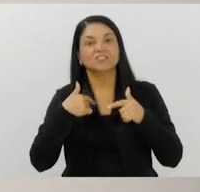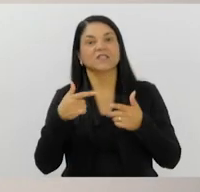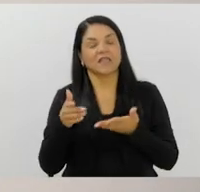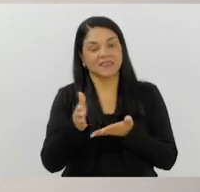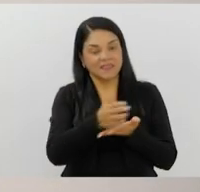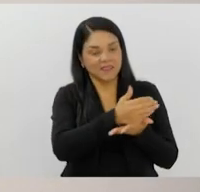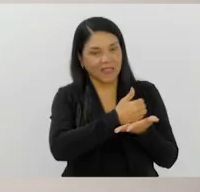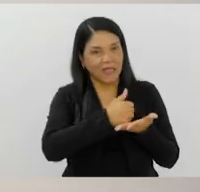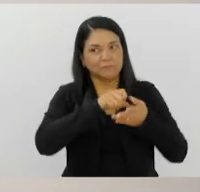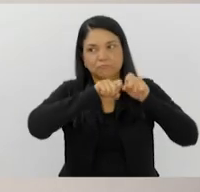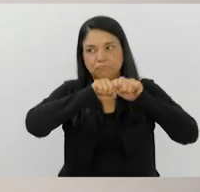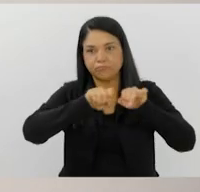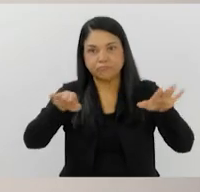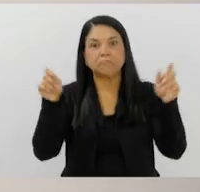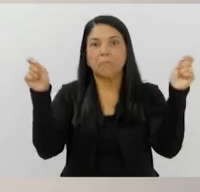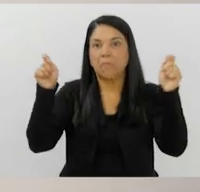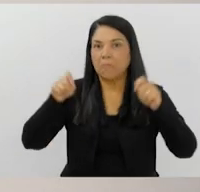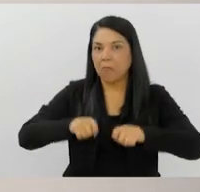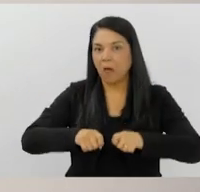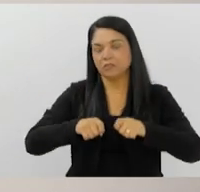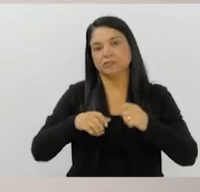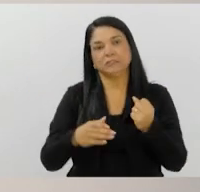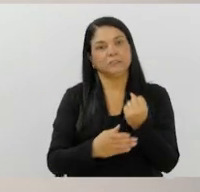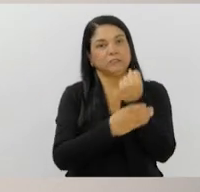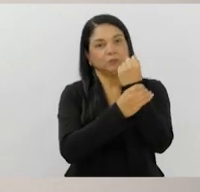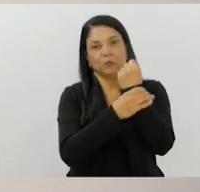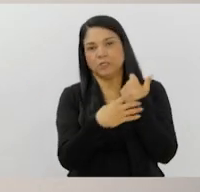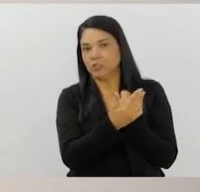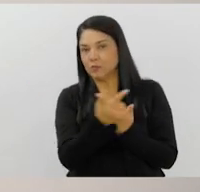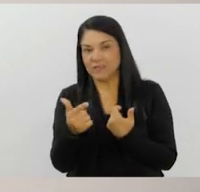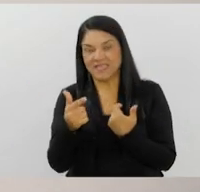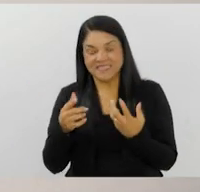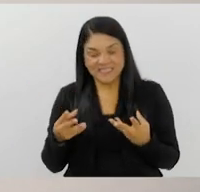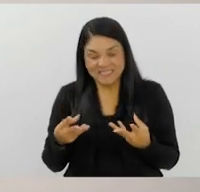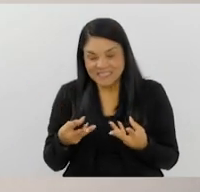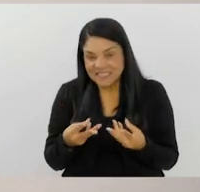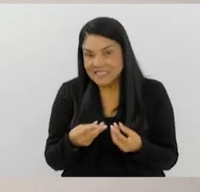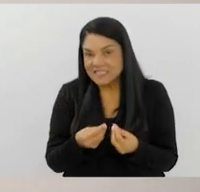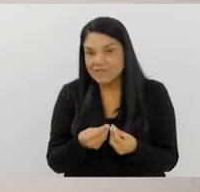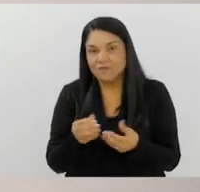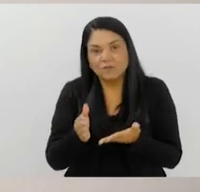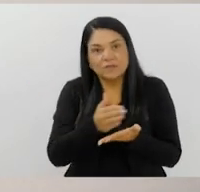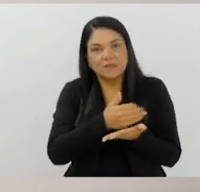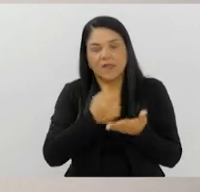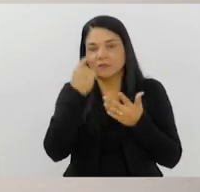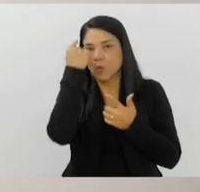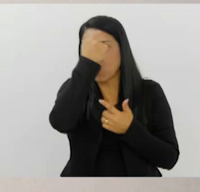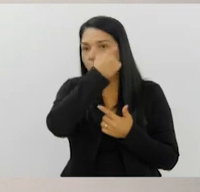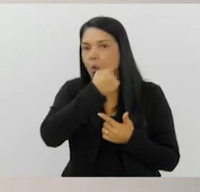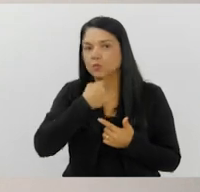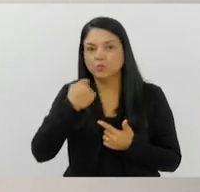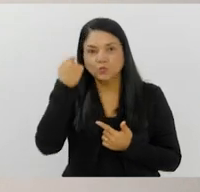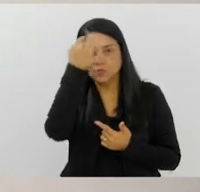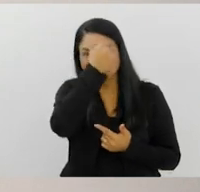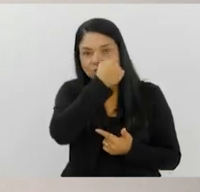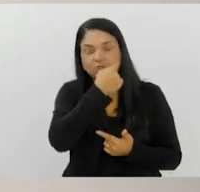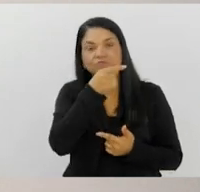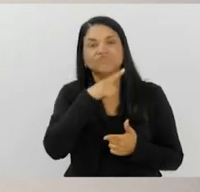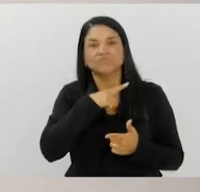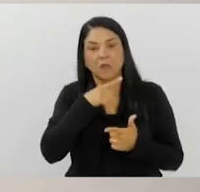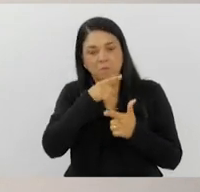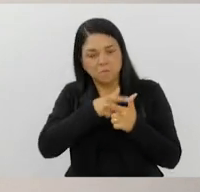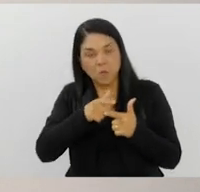insegurança dos nossos dados ainda mais dados sensíveis como o nosso rosto e tem um um problema ainda